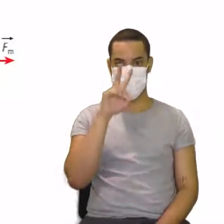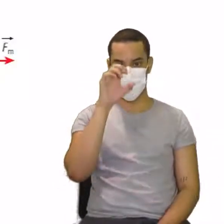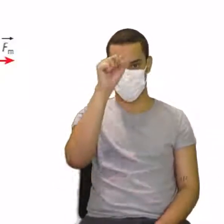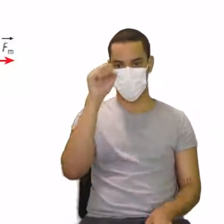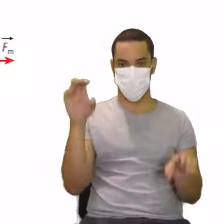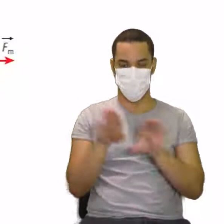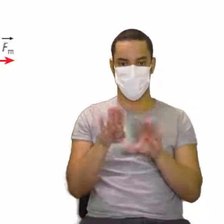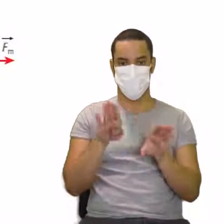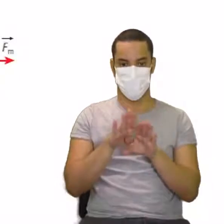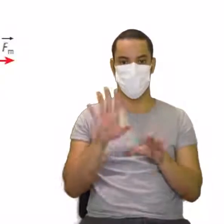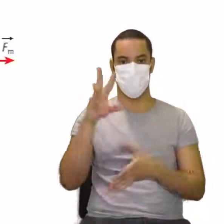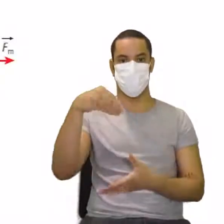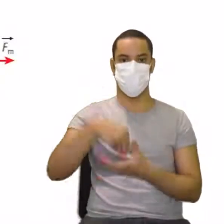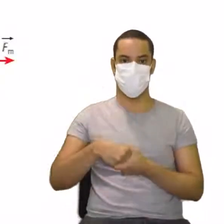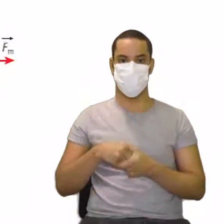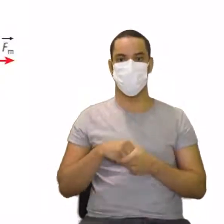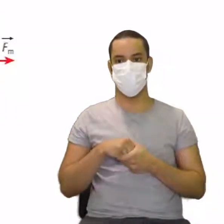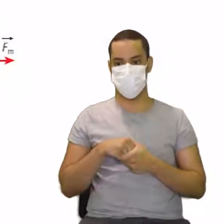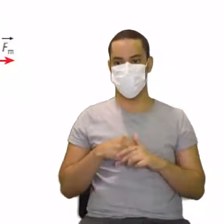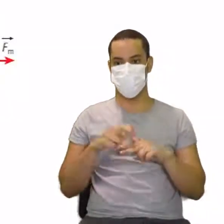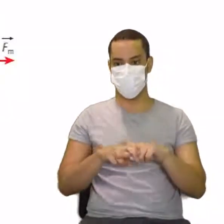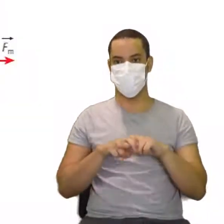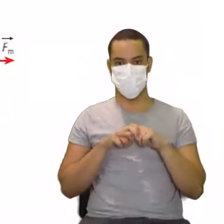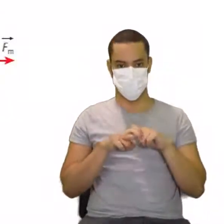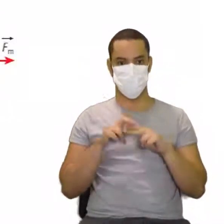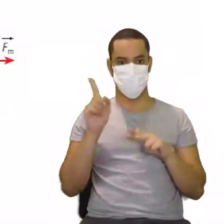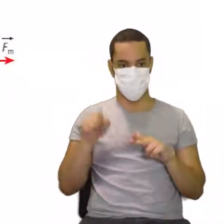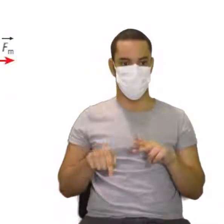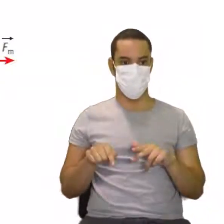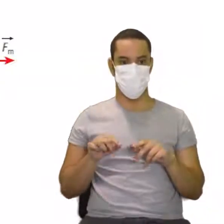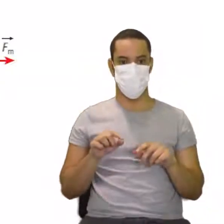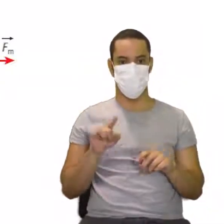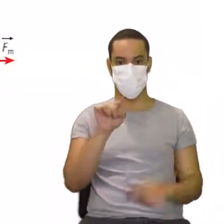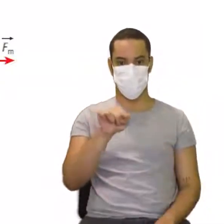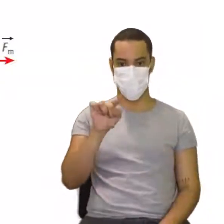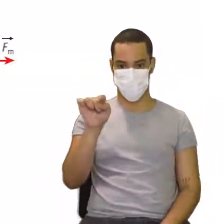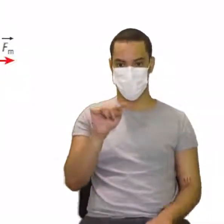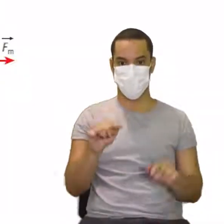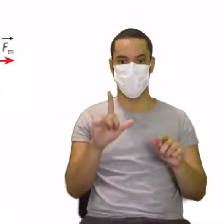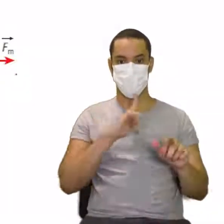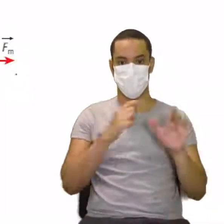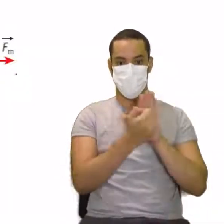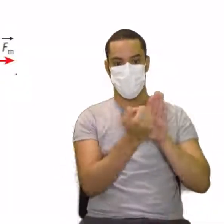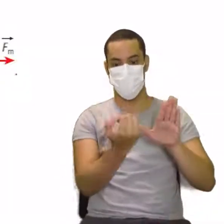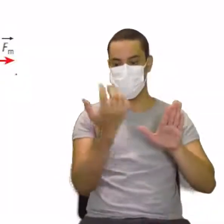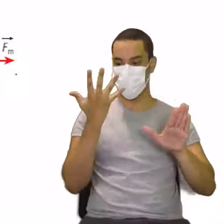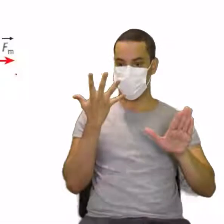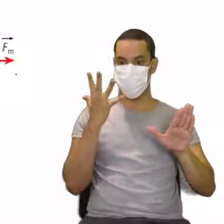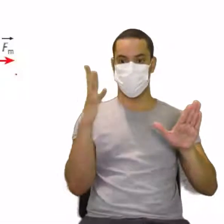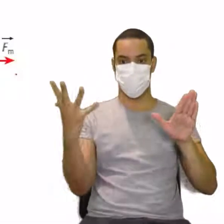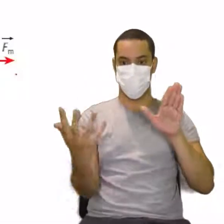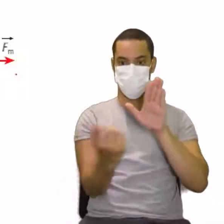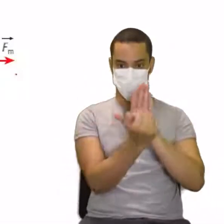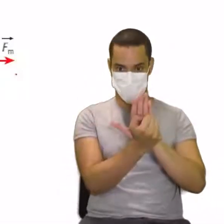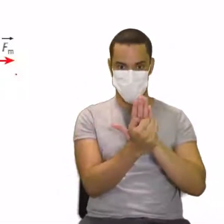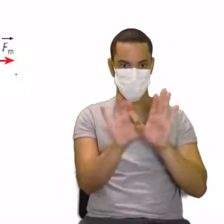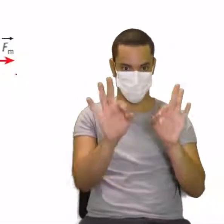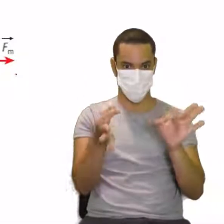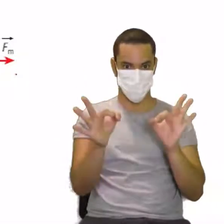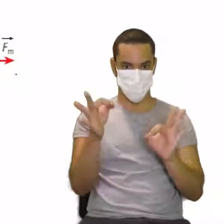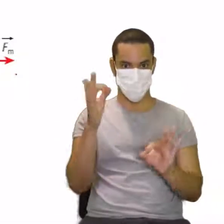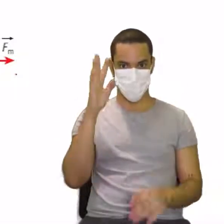e campo, ok? Então, olha só, dois entrando e aqui um saindo e um entrando, tá